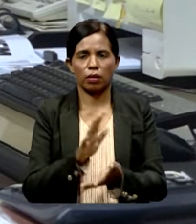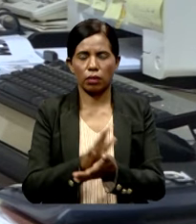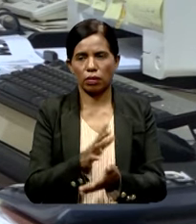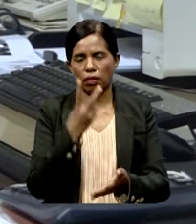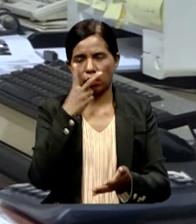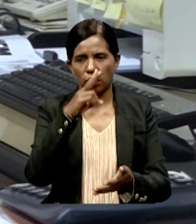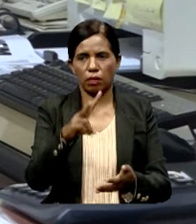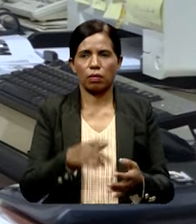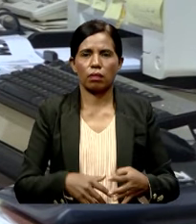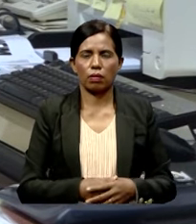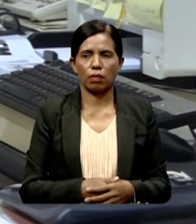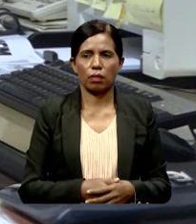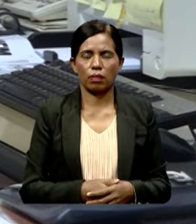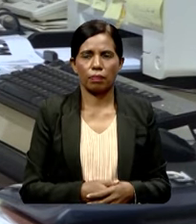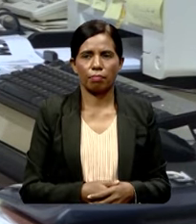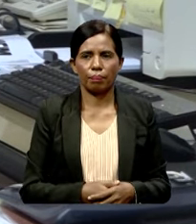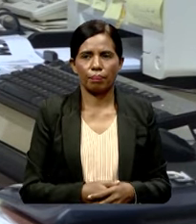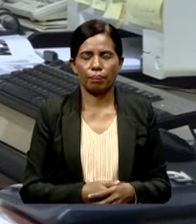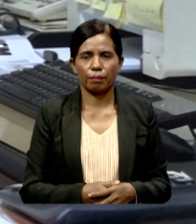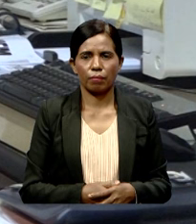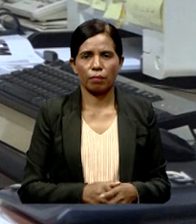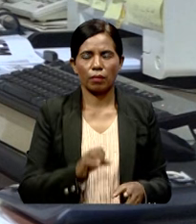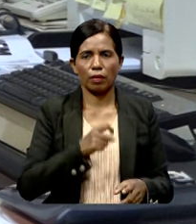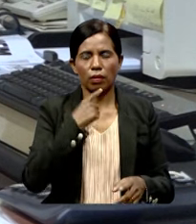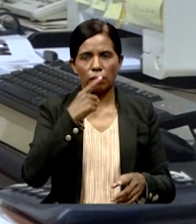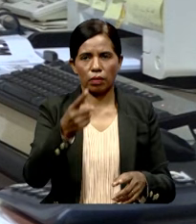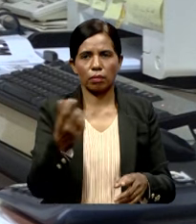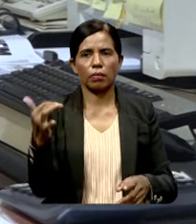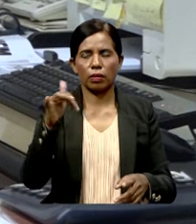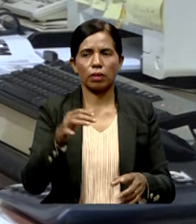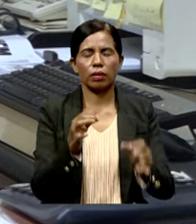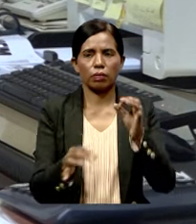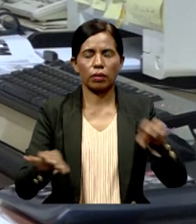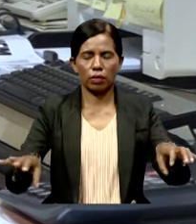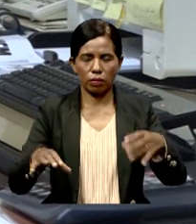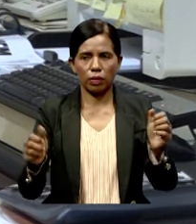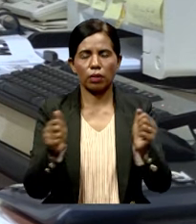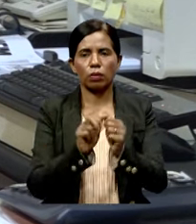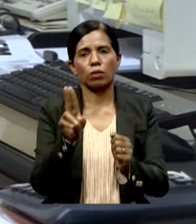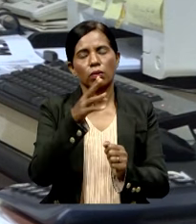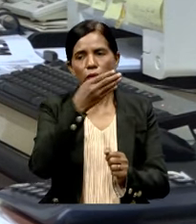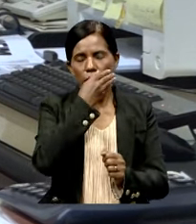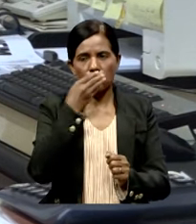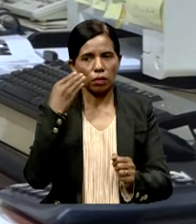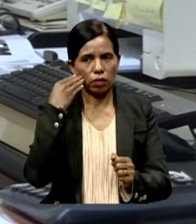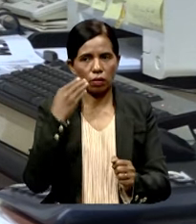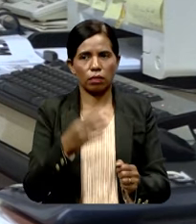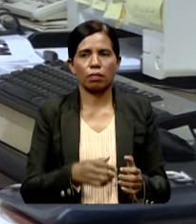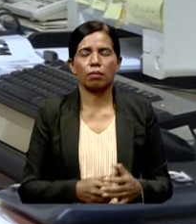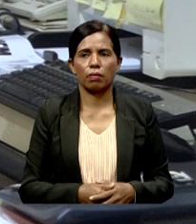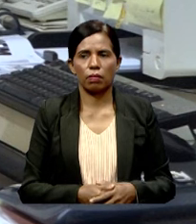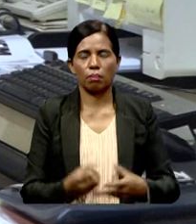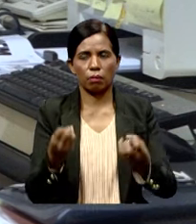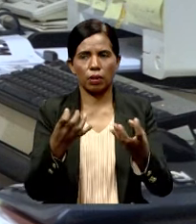pouca, bilac, nem alucina, né? Eu sempre recomendo a vacina para quando o serviço nem usa máscara. Só que pronto, para